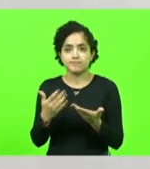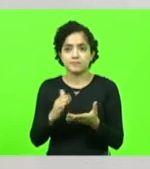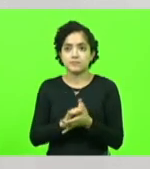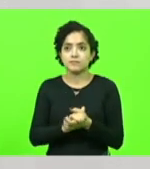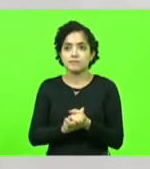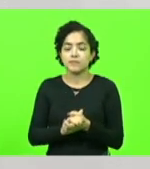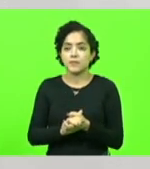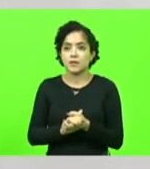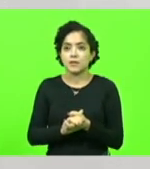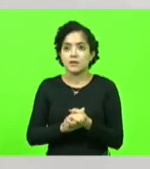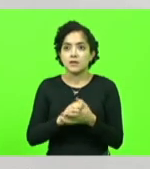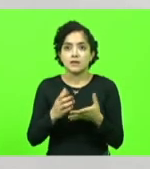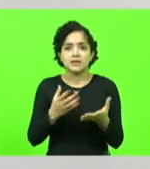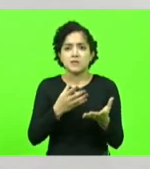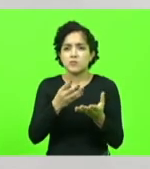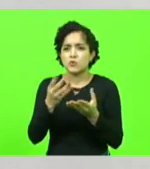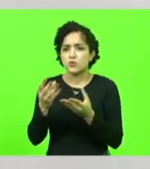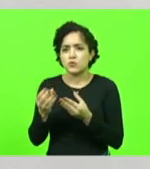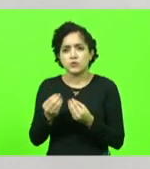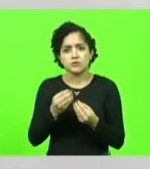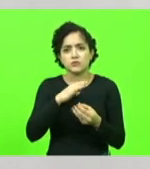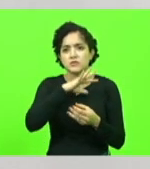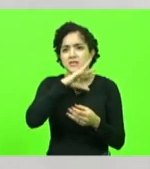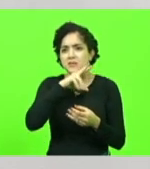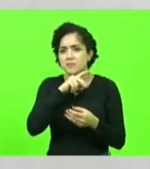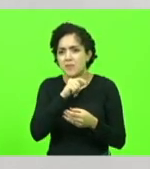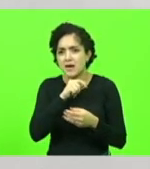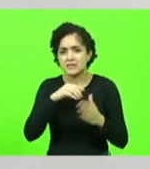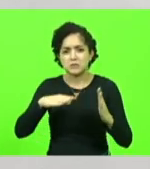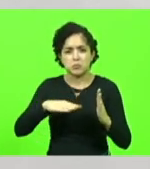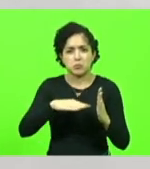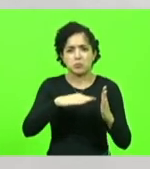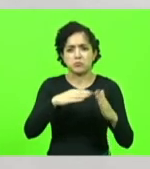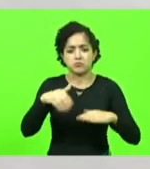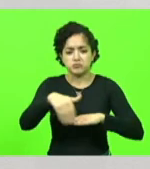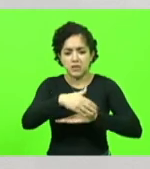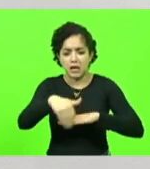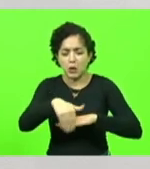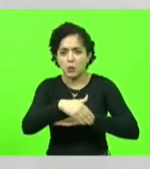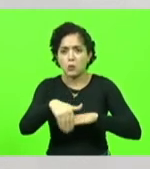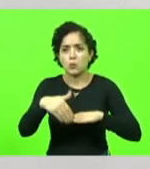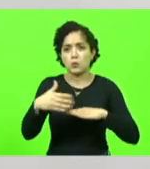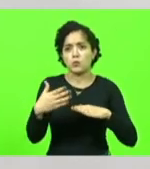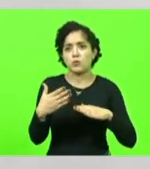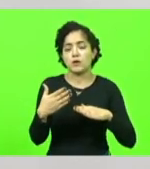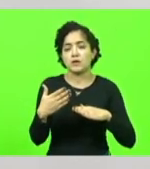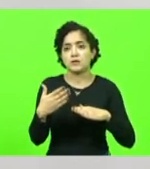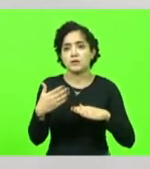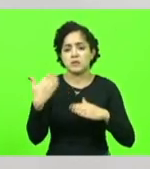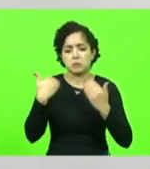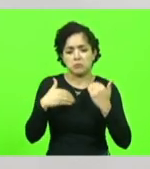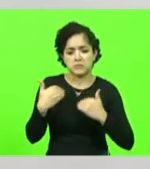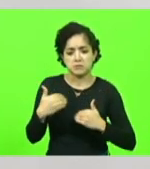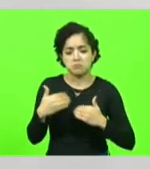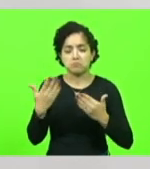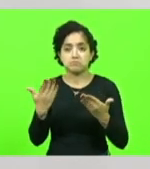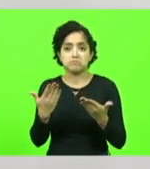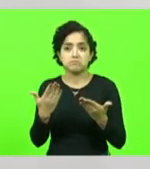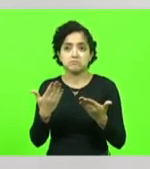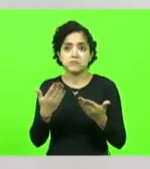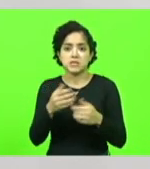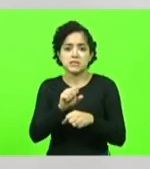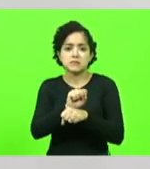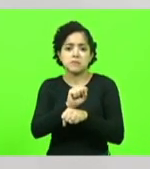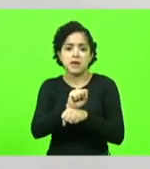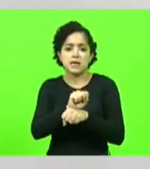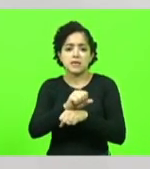nós termos tantos animais atropelados ao longo de rodovias. Por que o motorista não pode segurar? E se passa uma